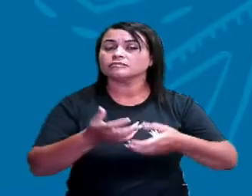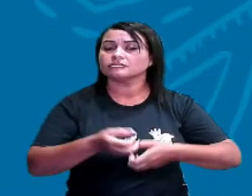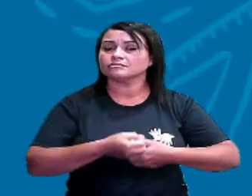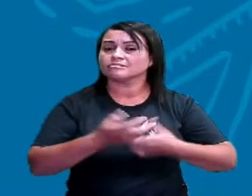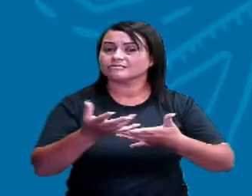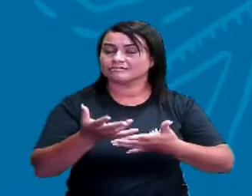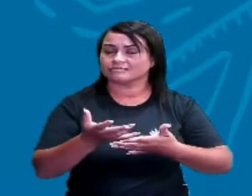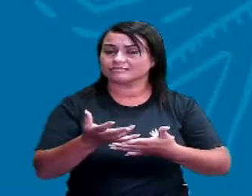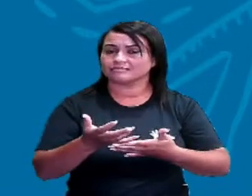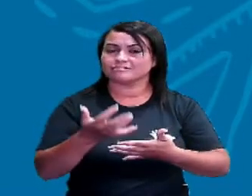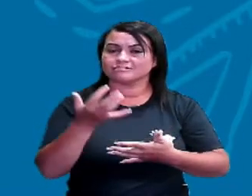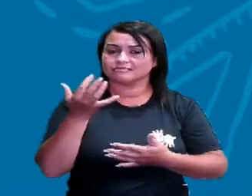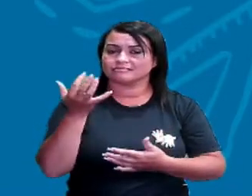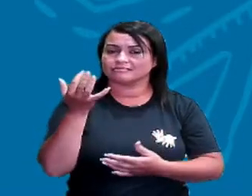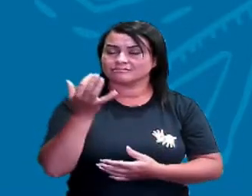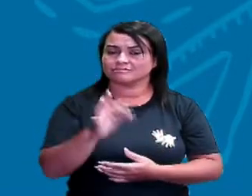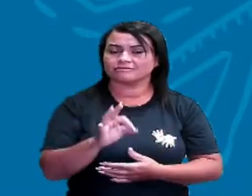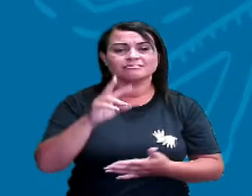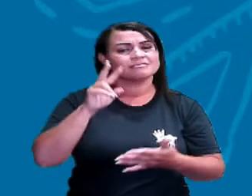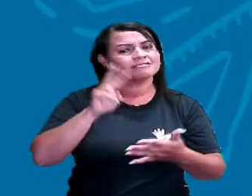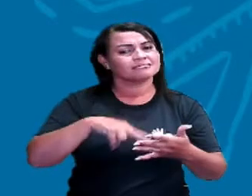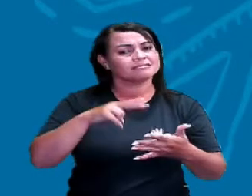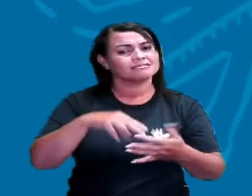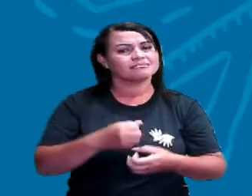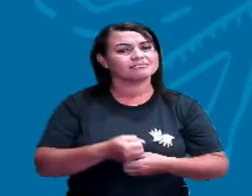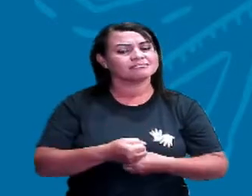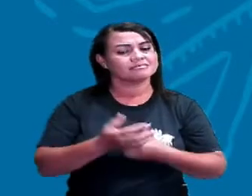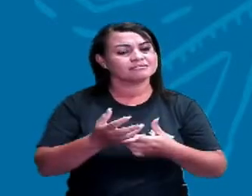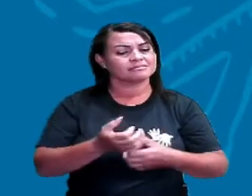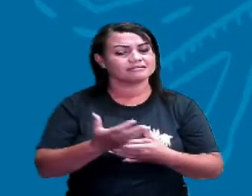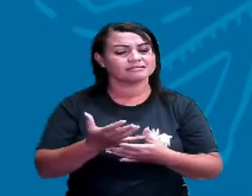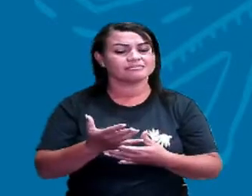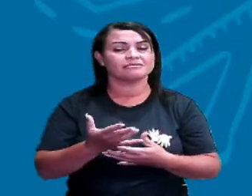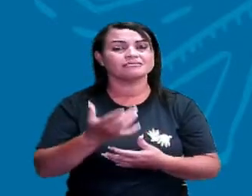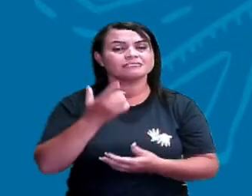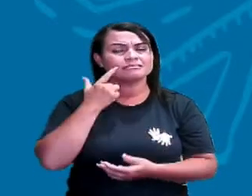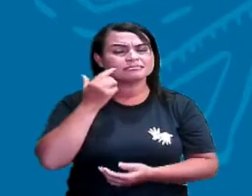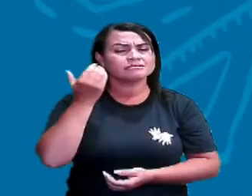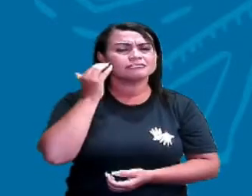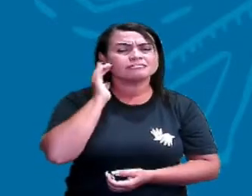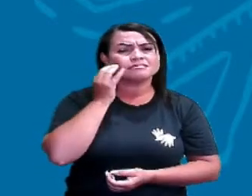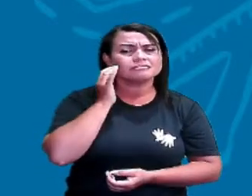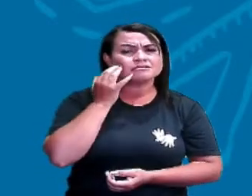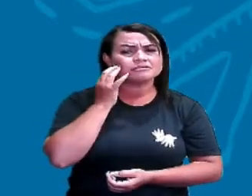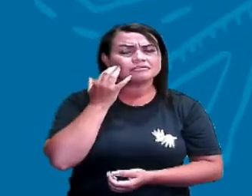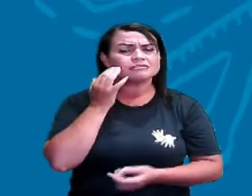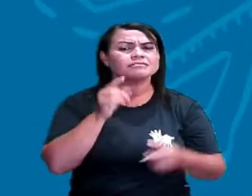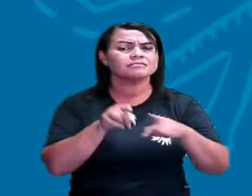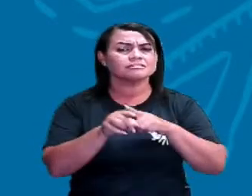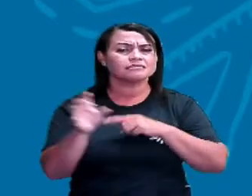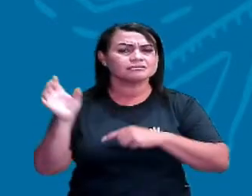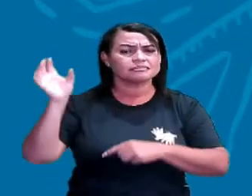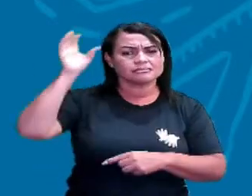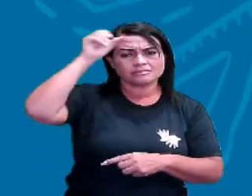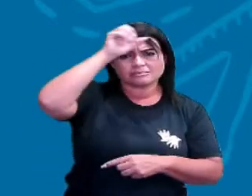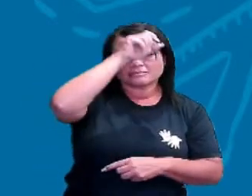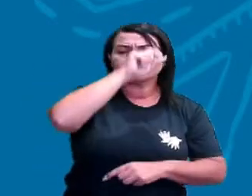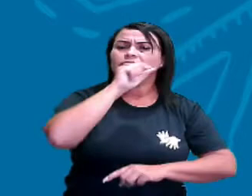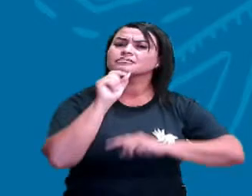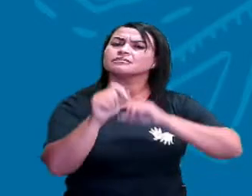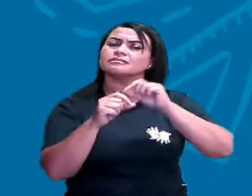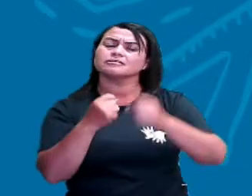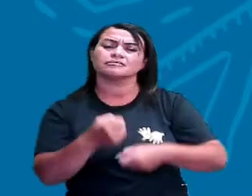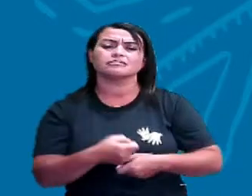poema, tá? Então a gente vai ler um poema e a gente vai tentar entender e compreender o que quer dizer